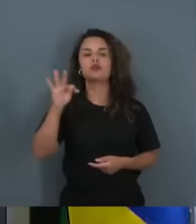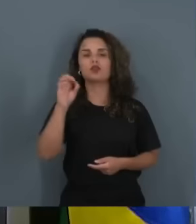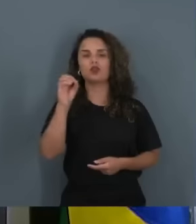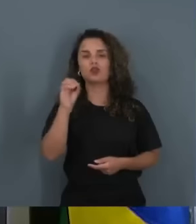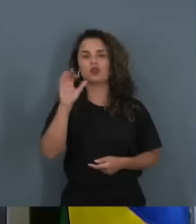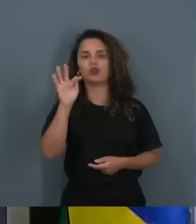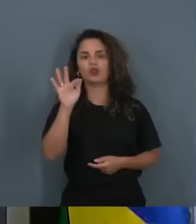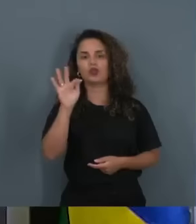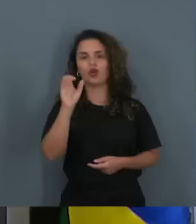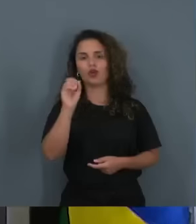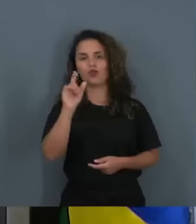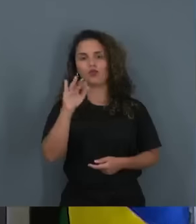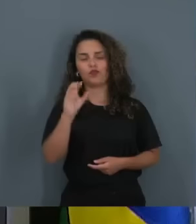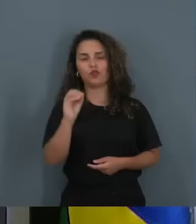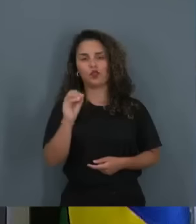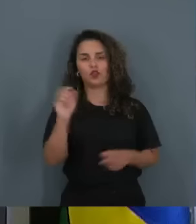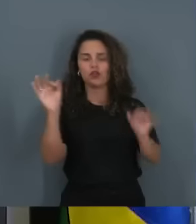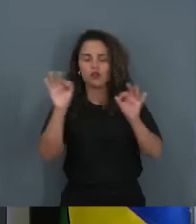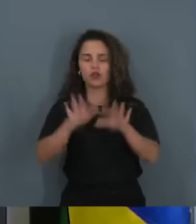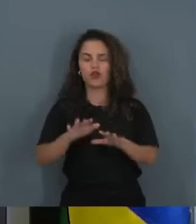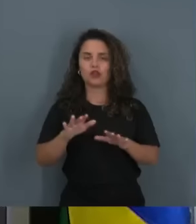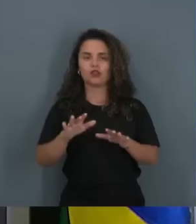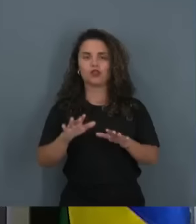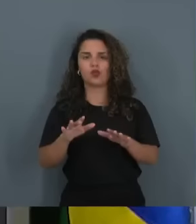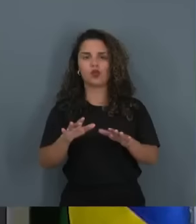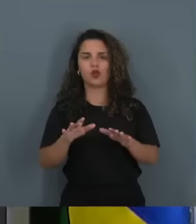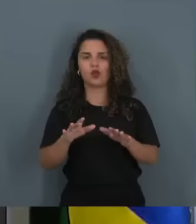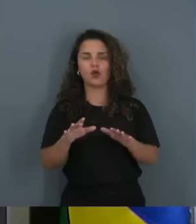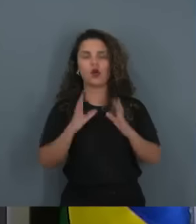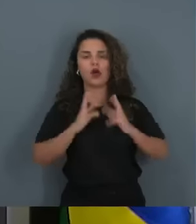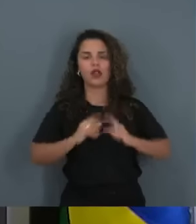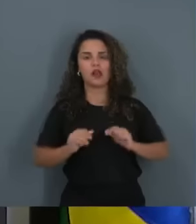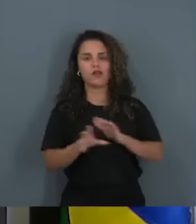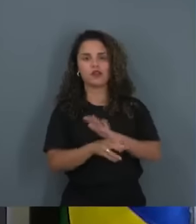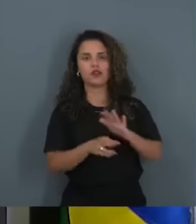que roubou e que disse que roubou vai ter que devolver